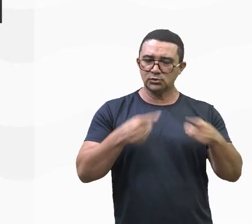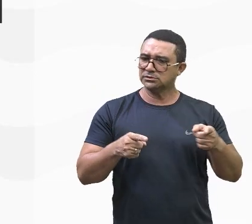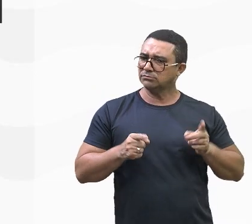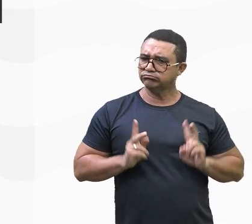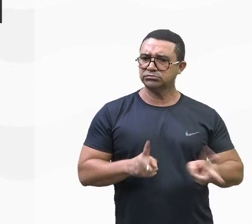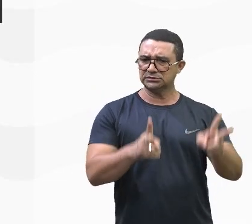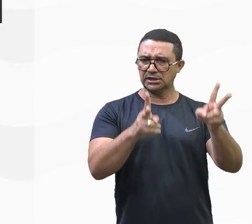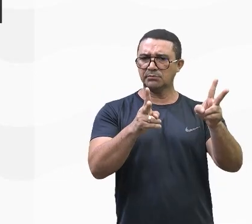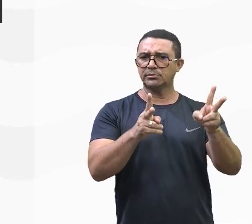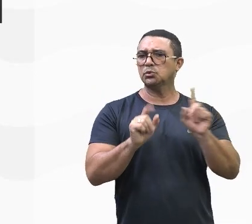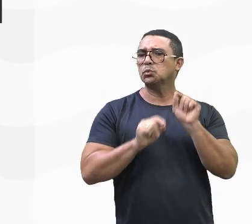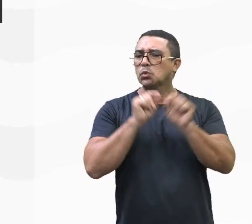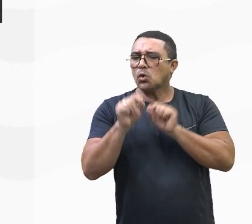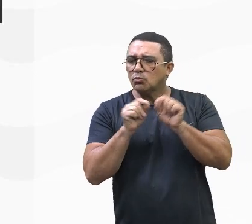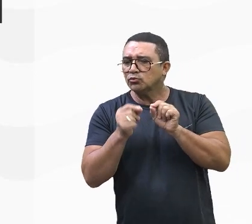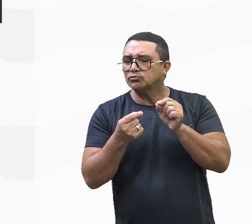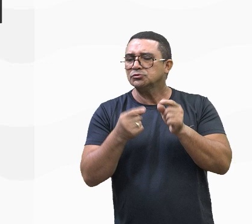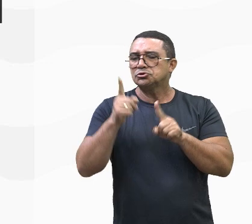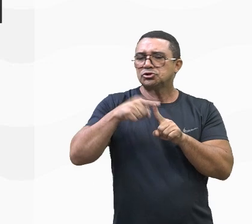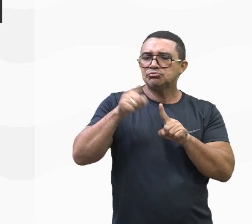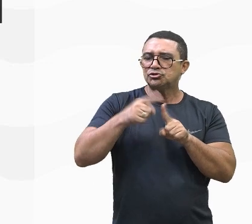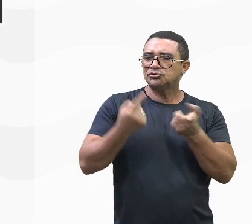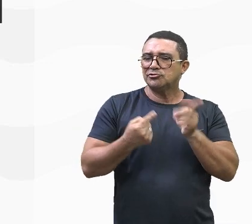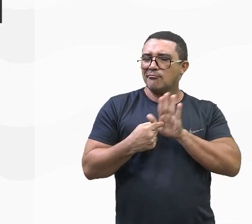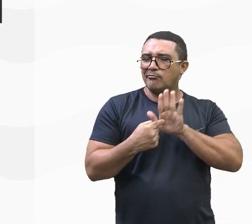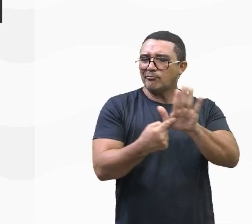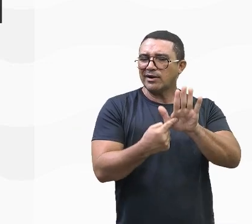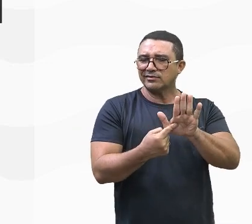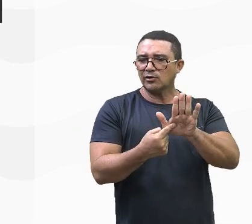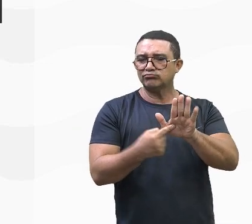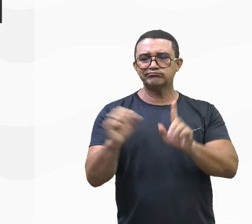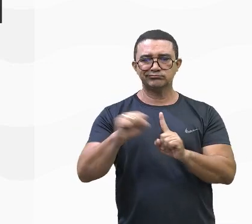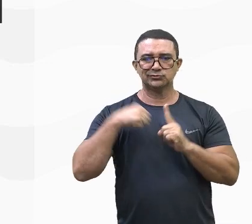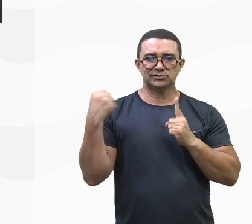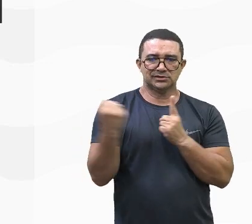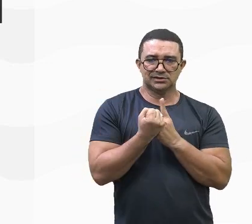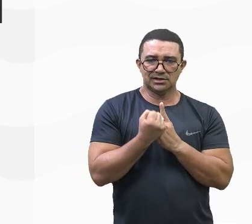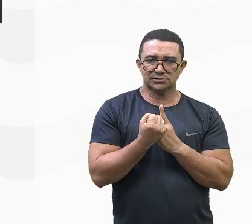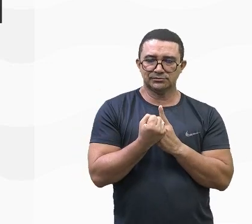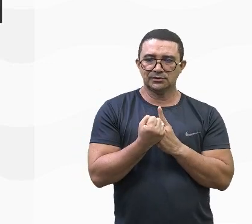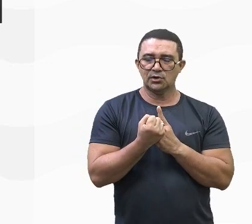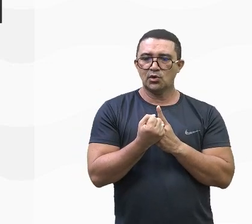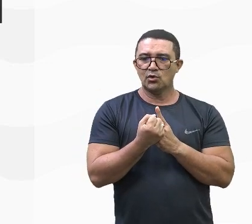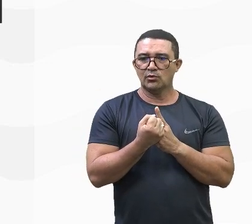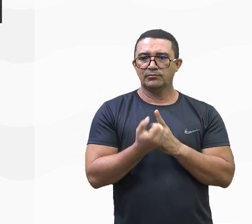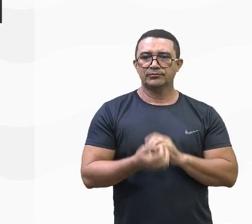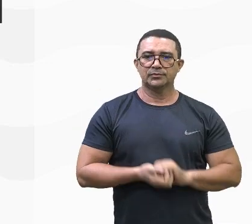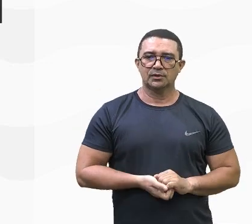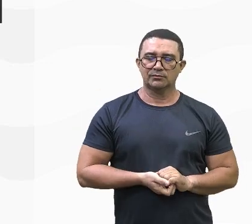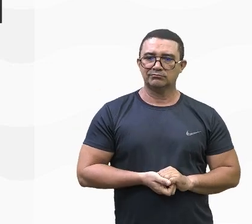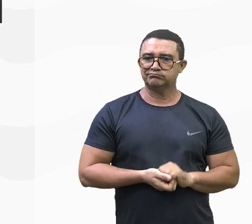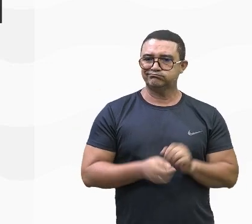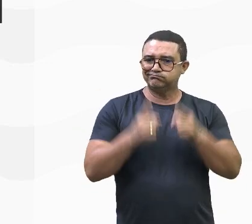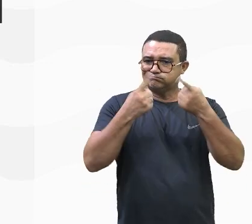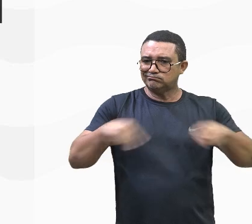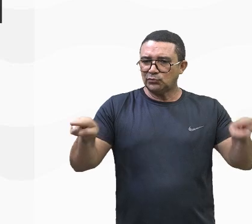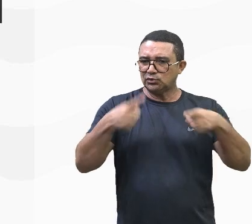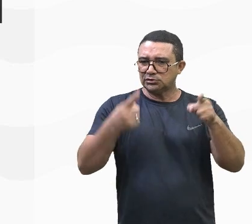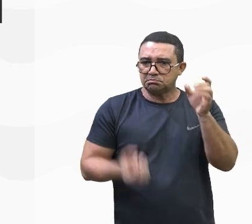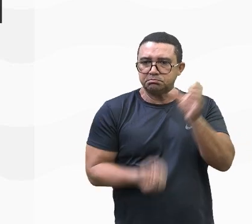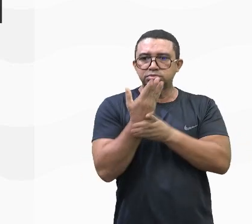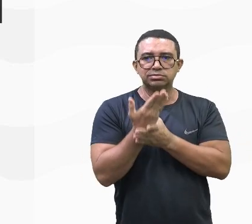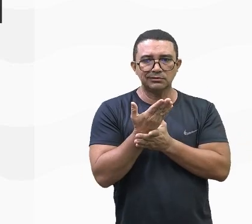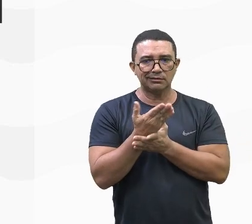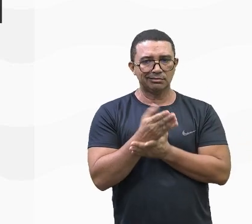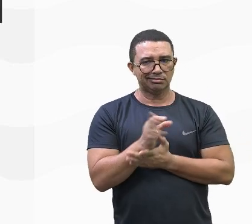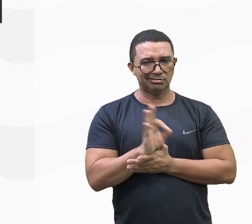continua sendo um meio de expressão social. Do jeito que eu falei no início, a música não veio do nada. Ela é uma construção